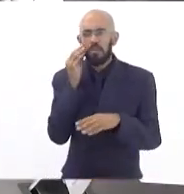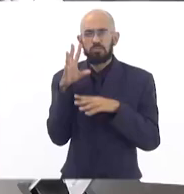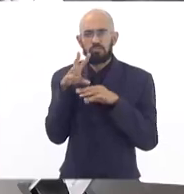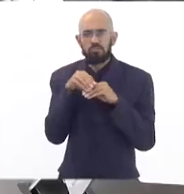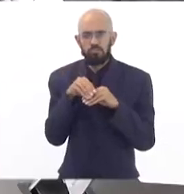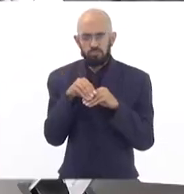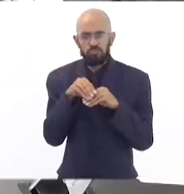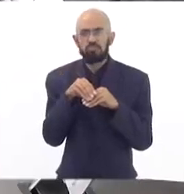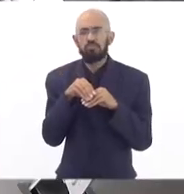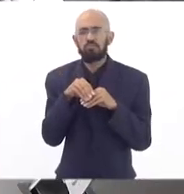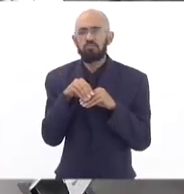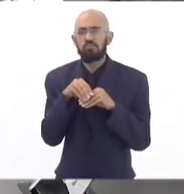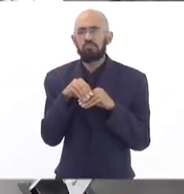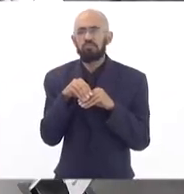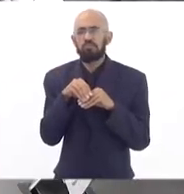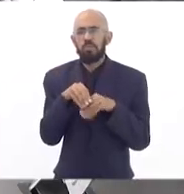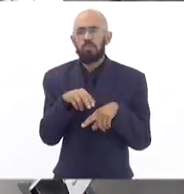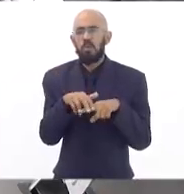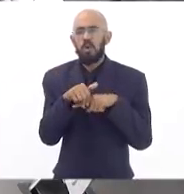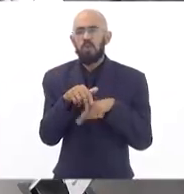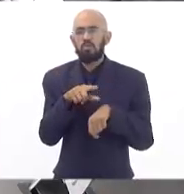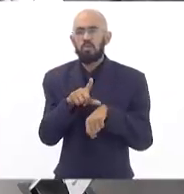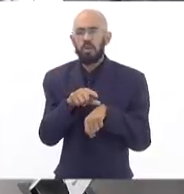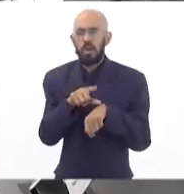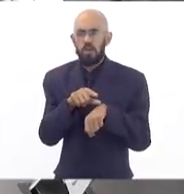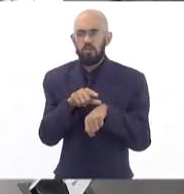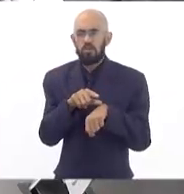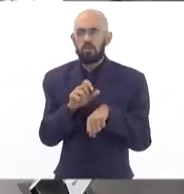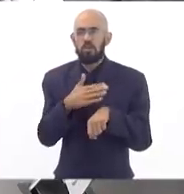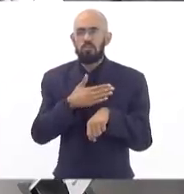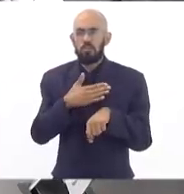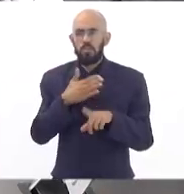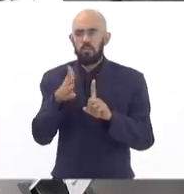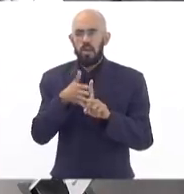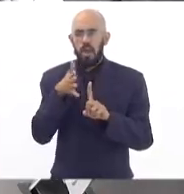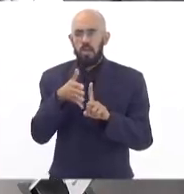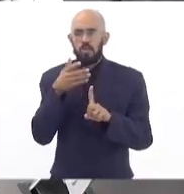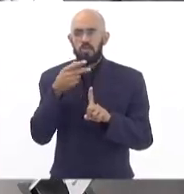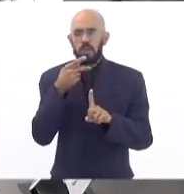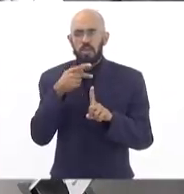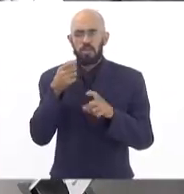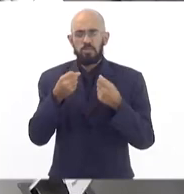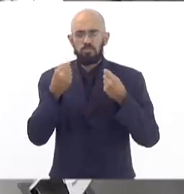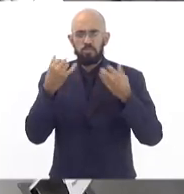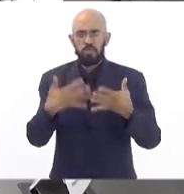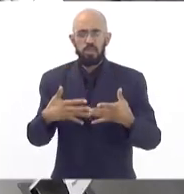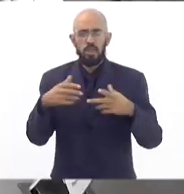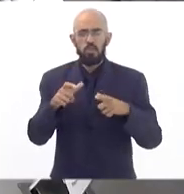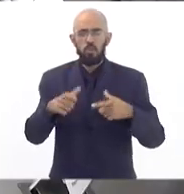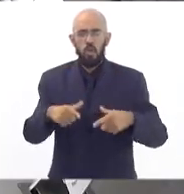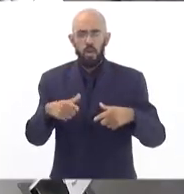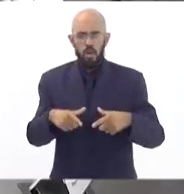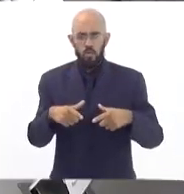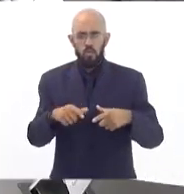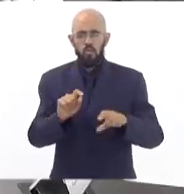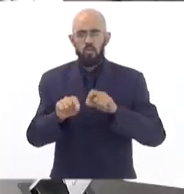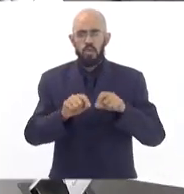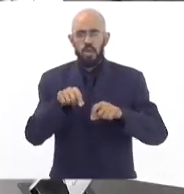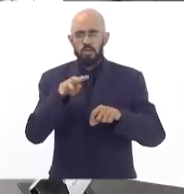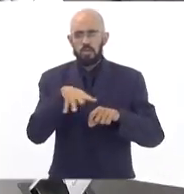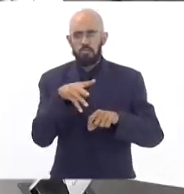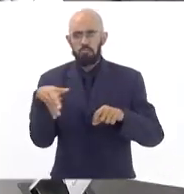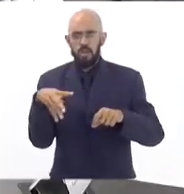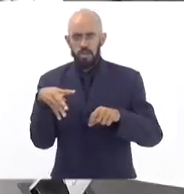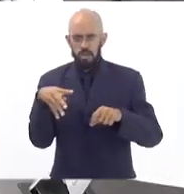possível avançar da hora na minha fala eu coloquei a questão sobre o local do fato as tabelas